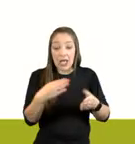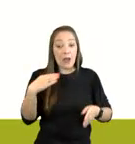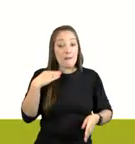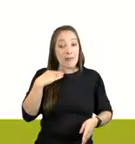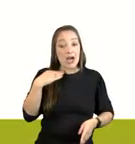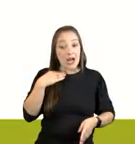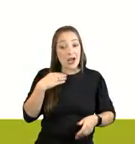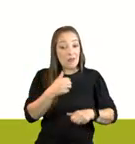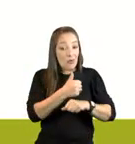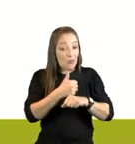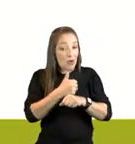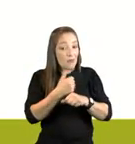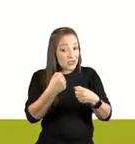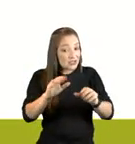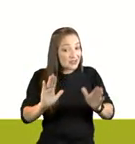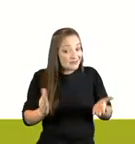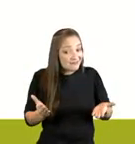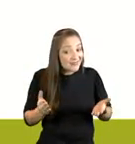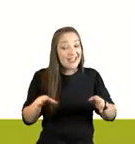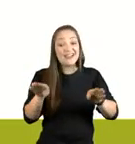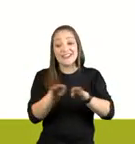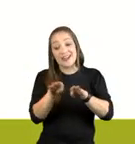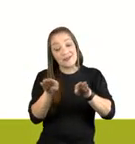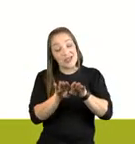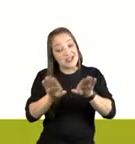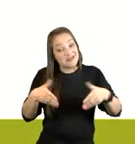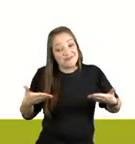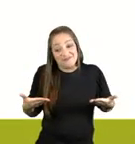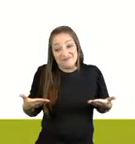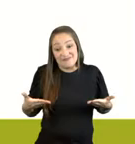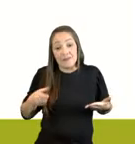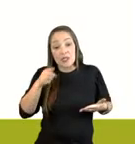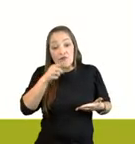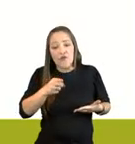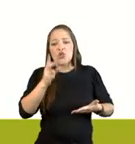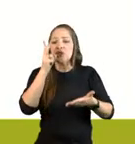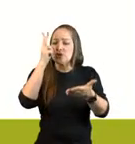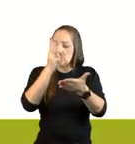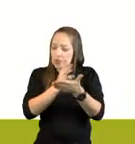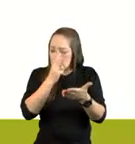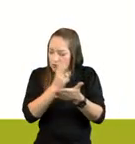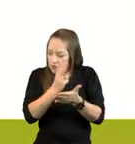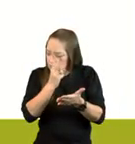é preciso? Também. Né? Então, tenha sempre pessoas